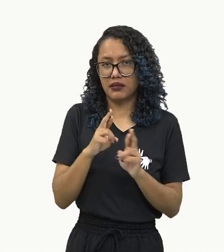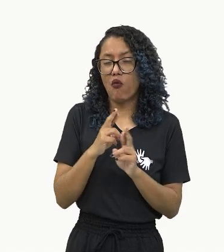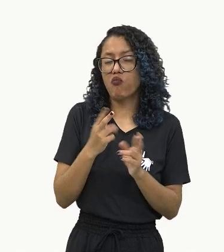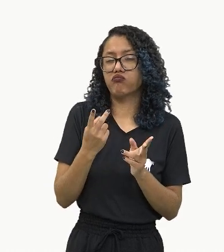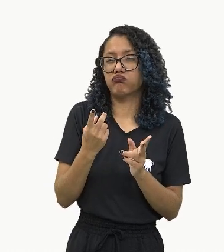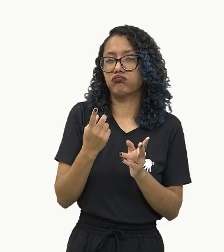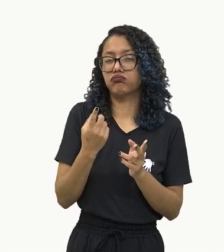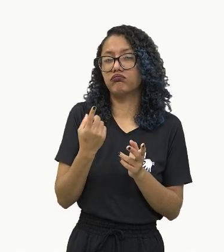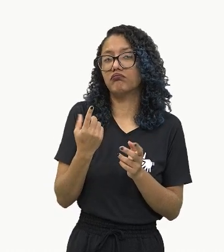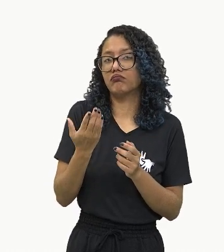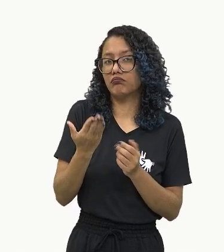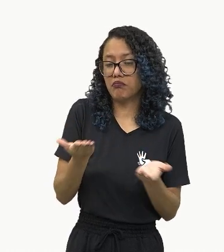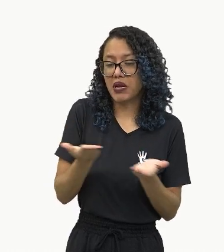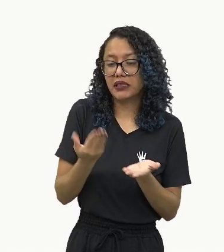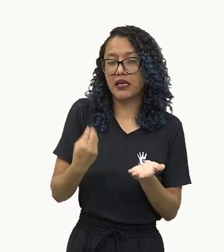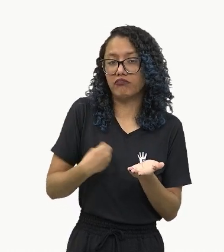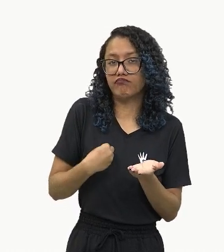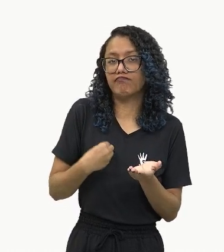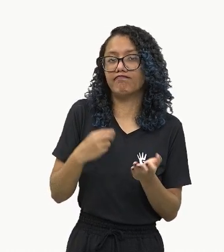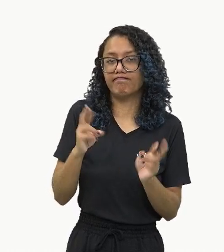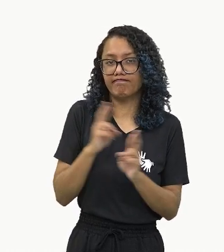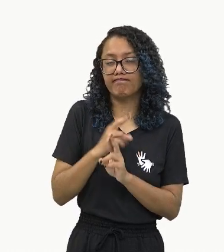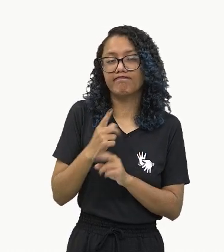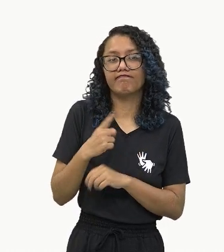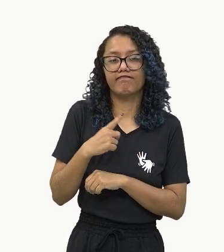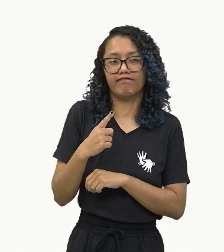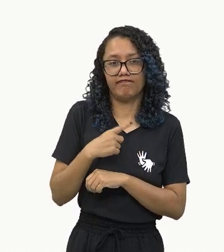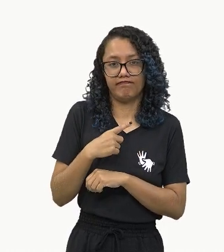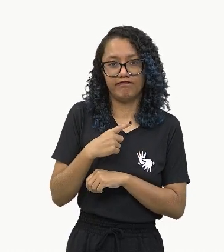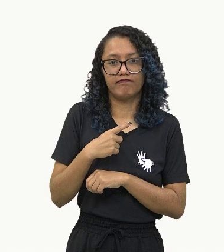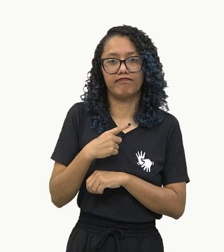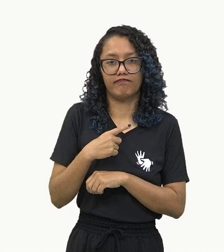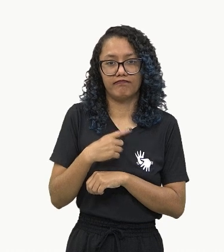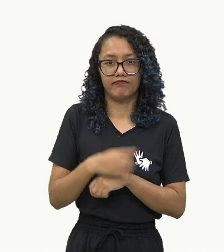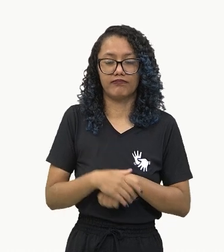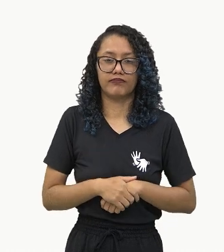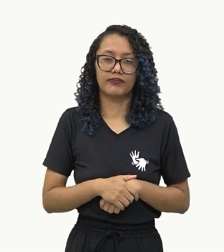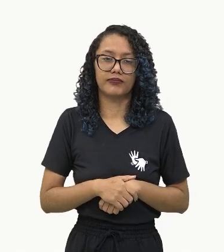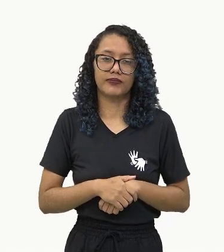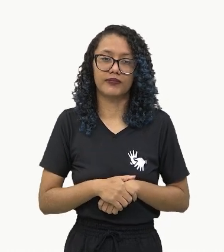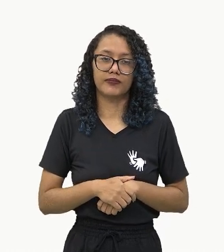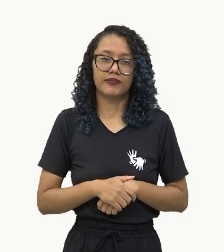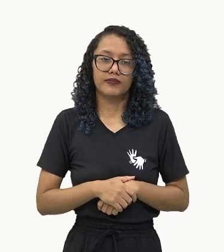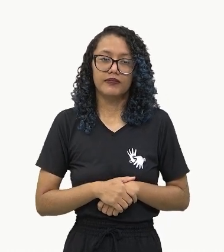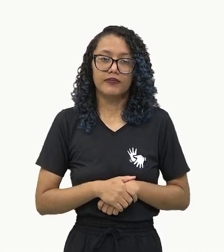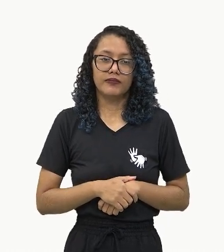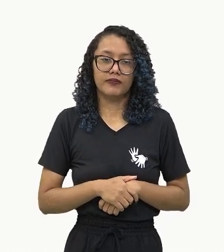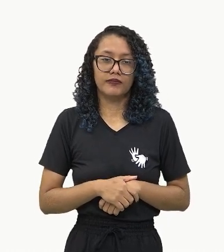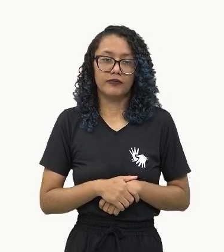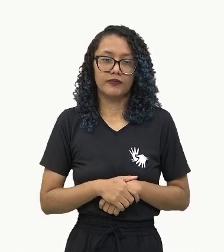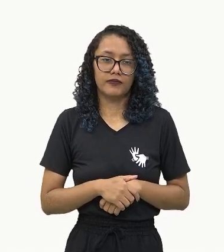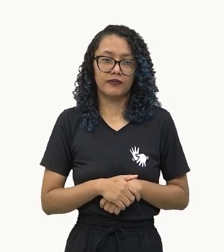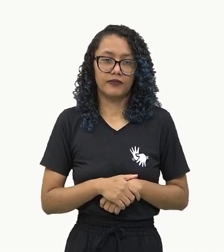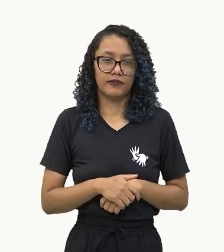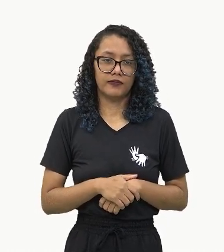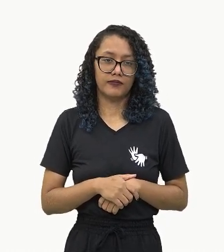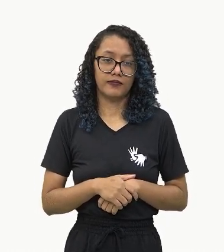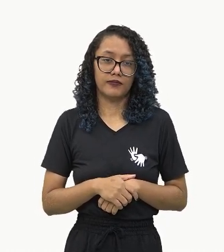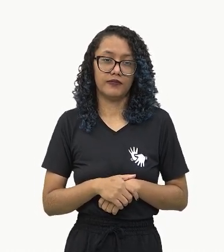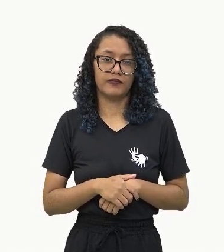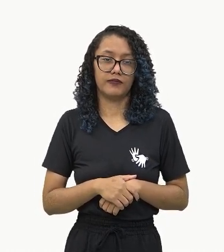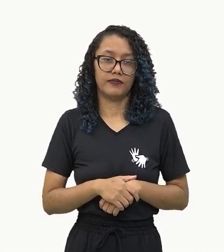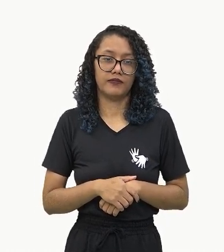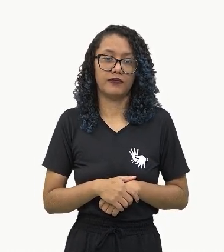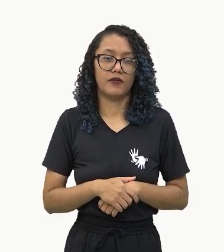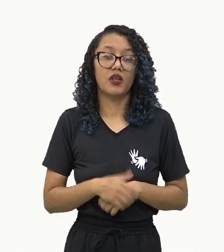próxima ao presente e em um tempo não terminado. Então, já sabemos que esse tempo verbal,